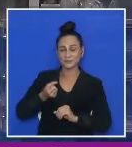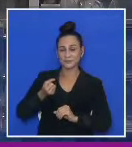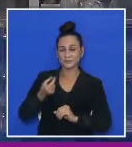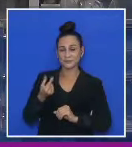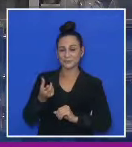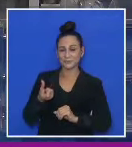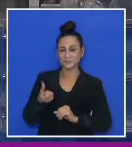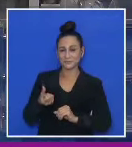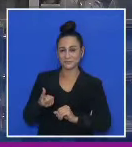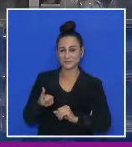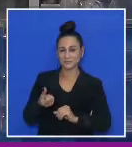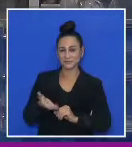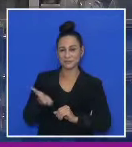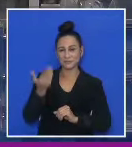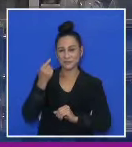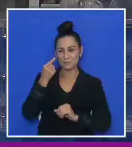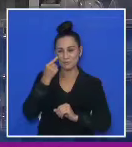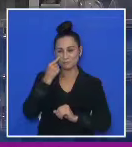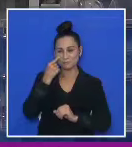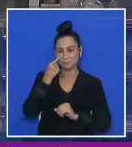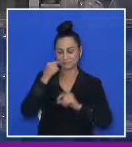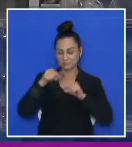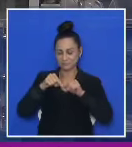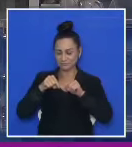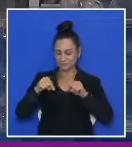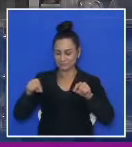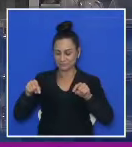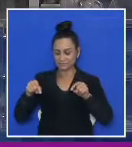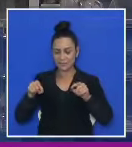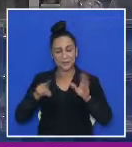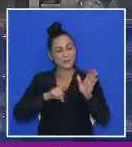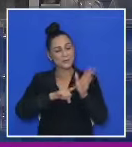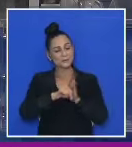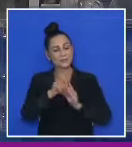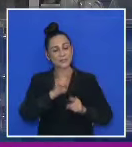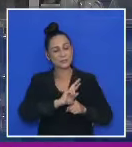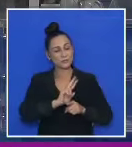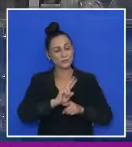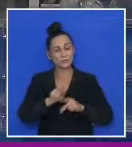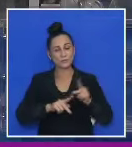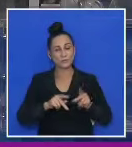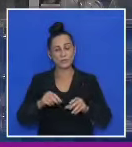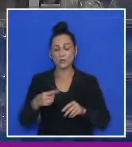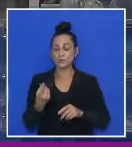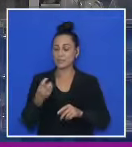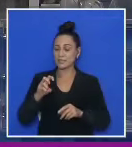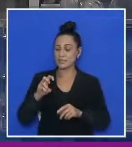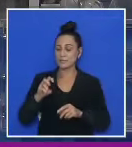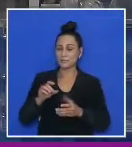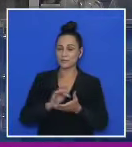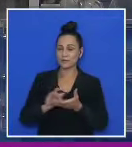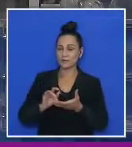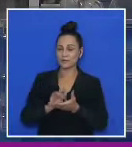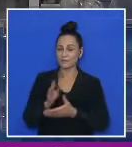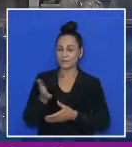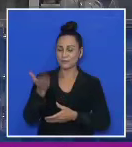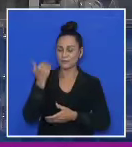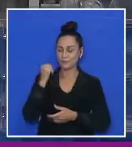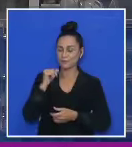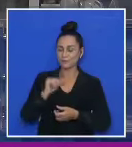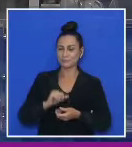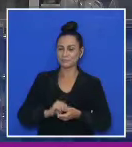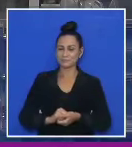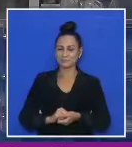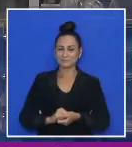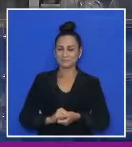16. E vamos confirmar então com as nossas auditoras populares os 15 números da Loto Fácil.